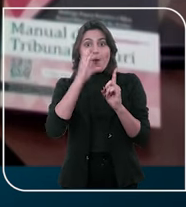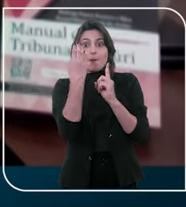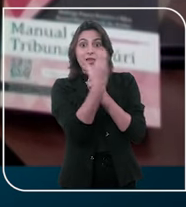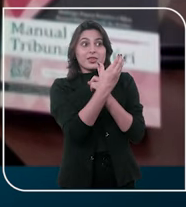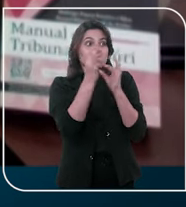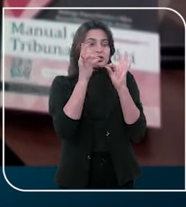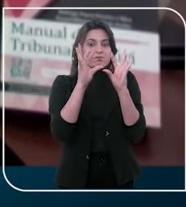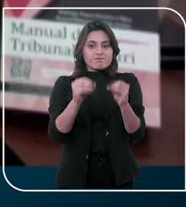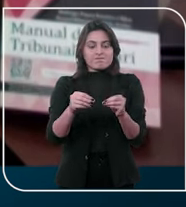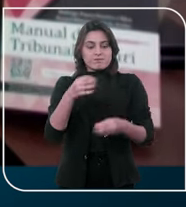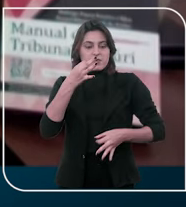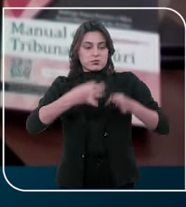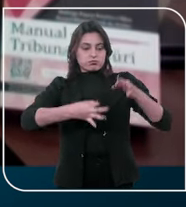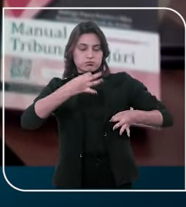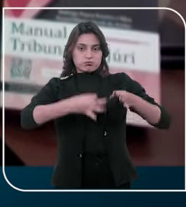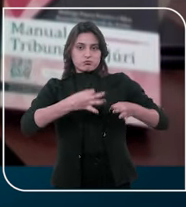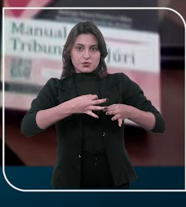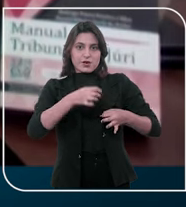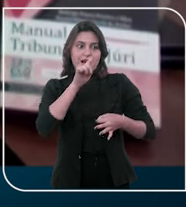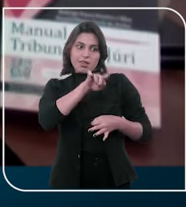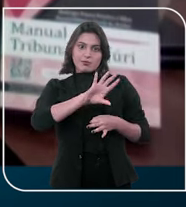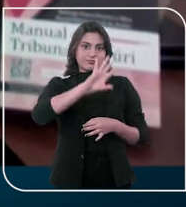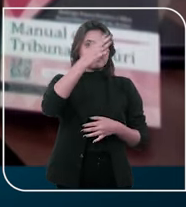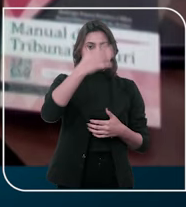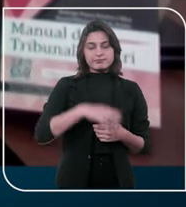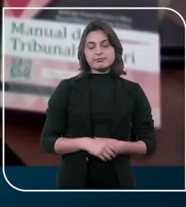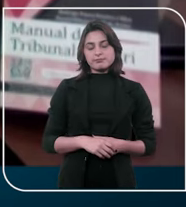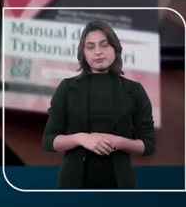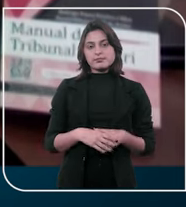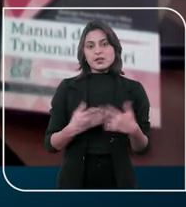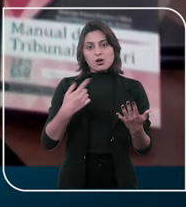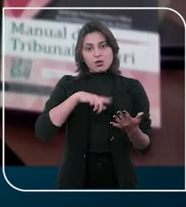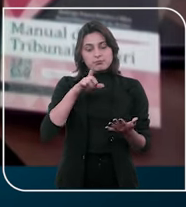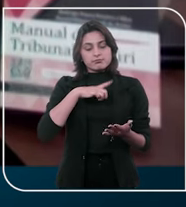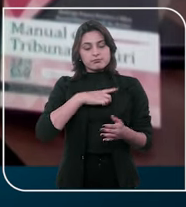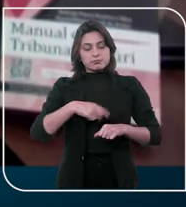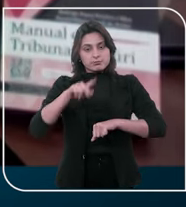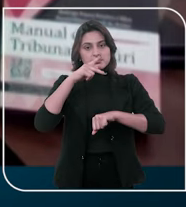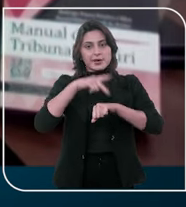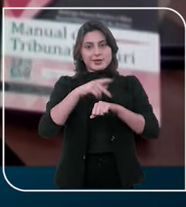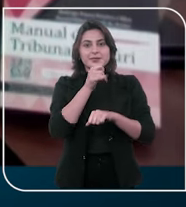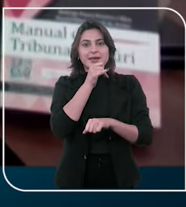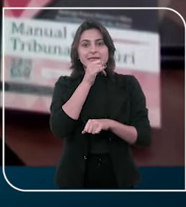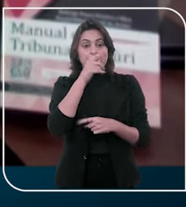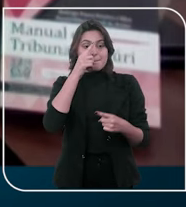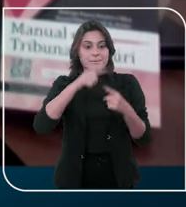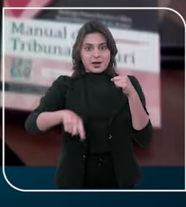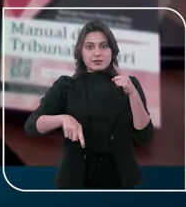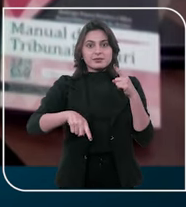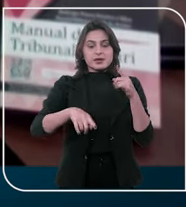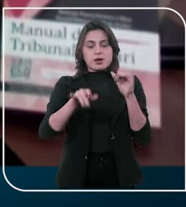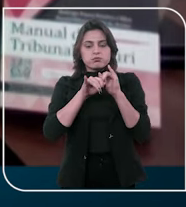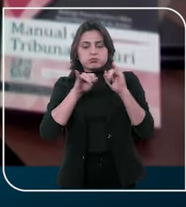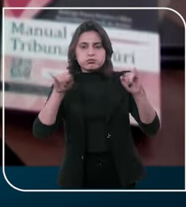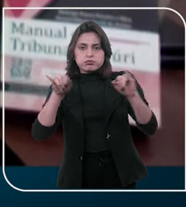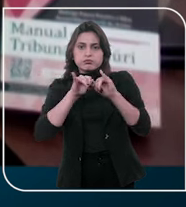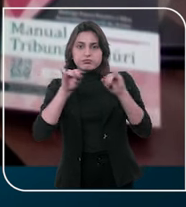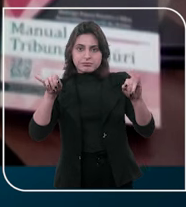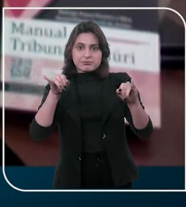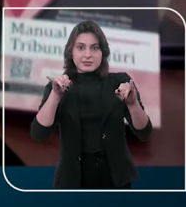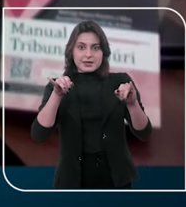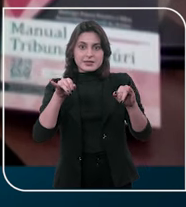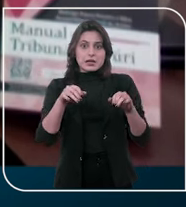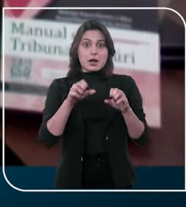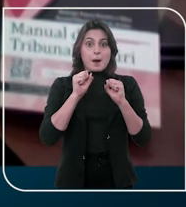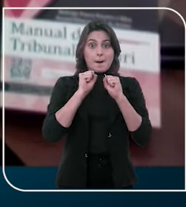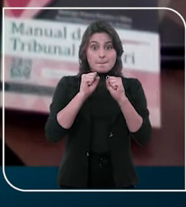fato. Então nós temos países, por exemplo, que proíbem que a imprensa possa adentrar nesse